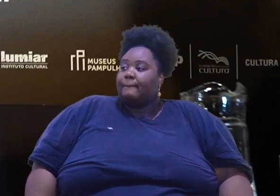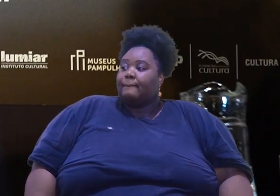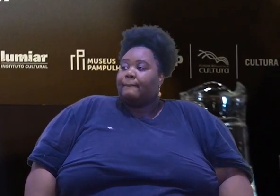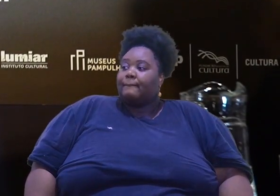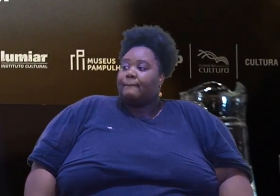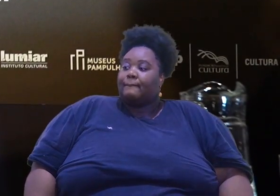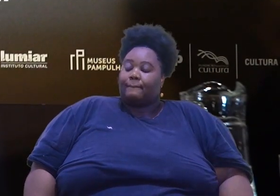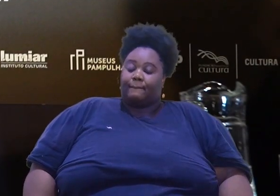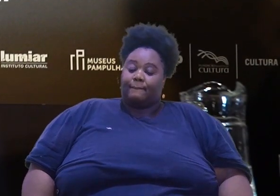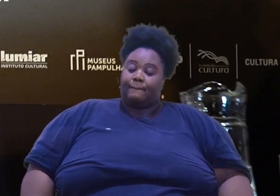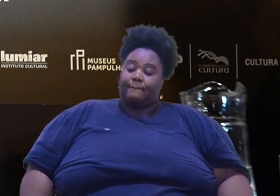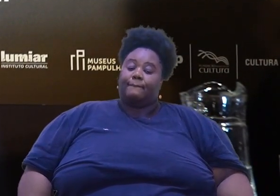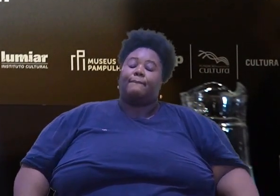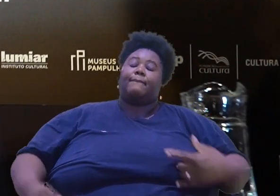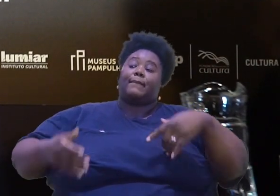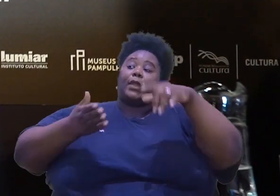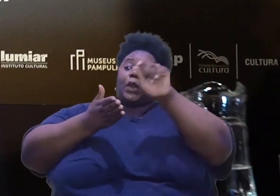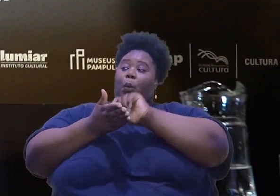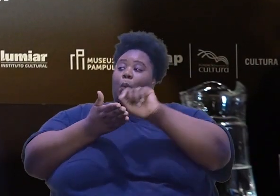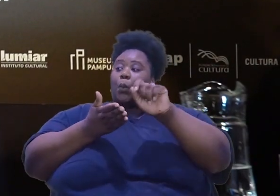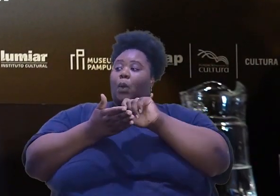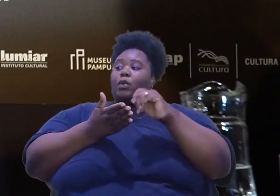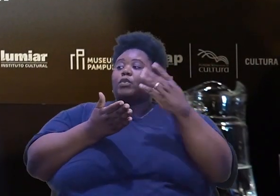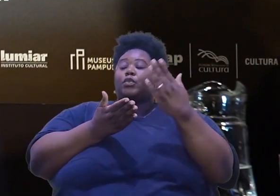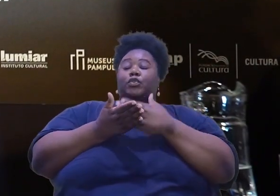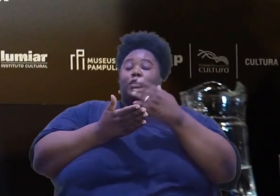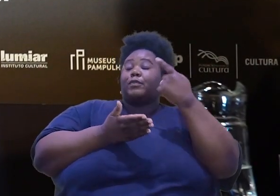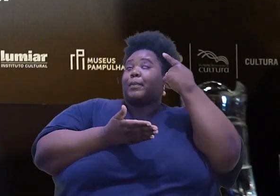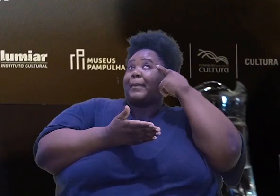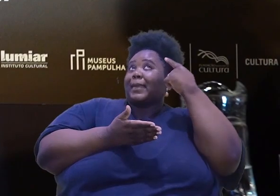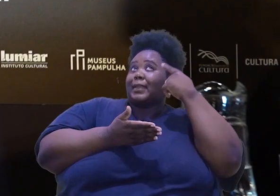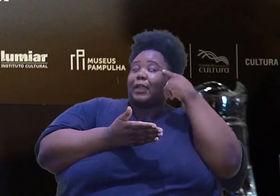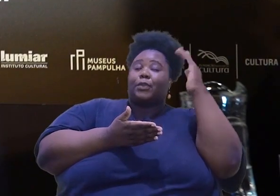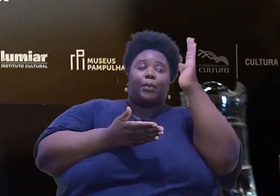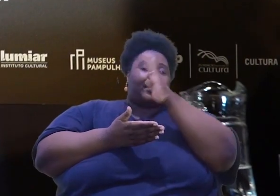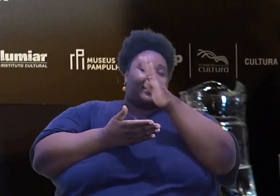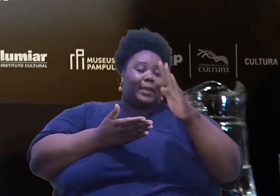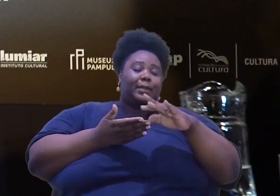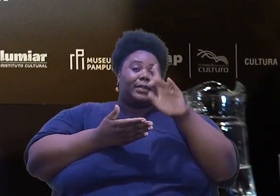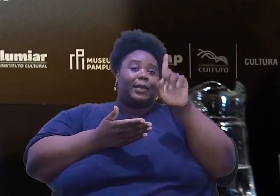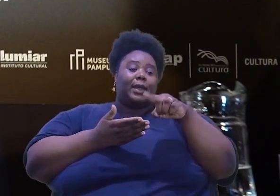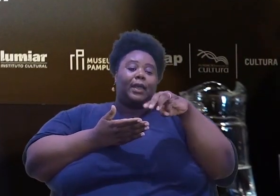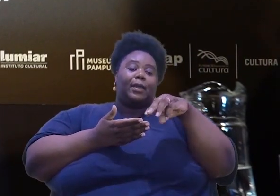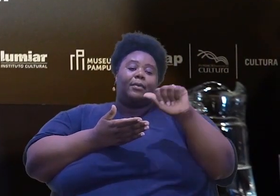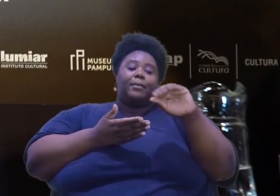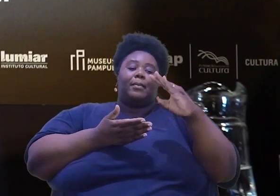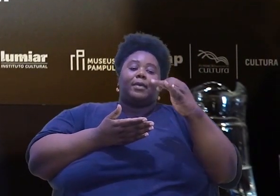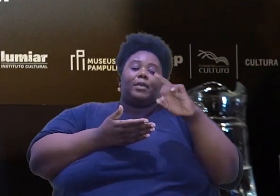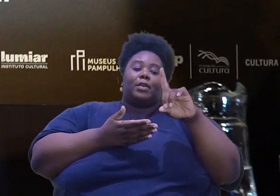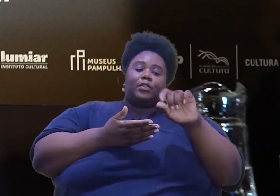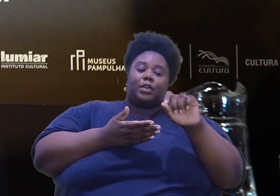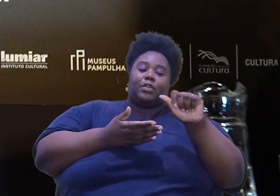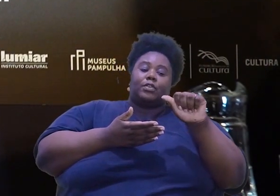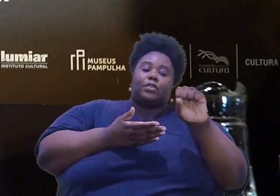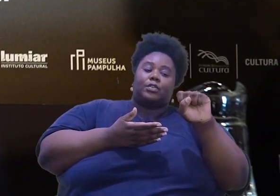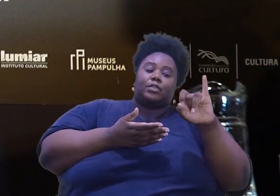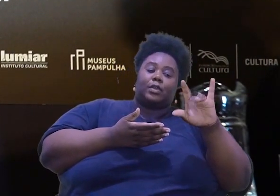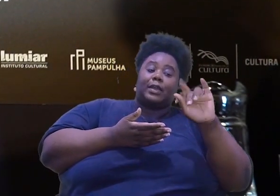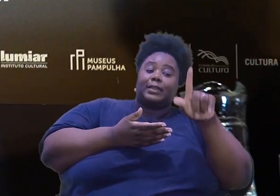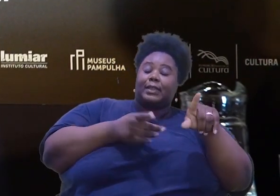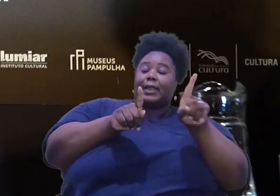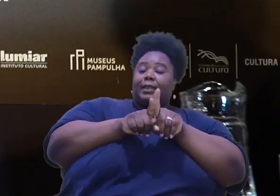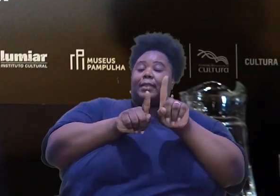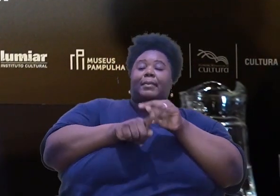maior autor de literatura e pensador brasileiro é o Machado de Assis, que é um homem